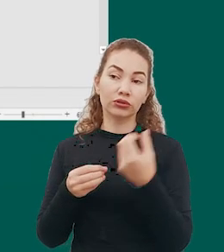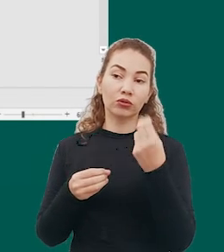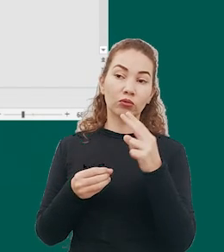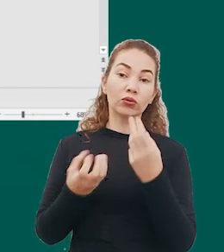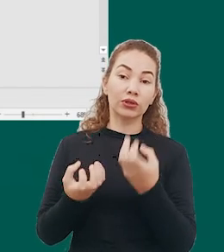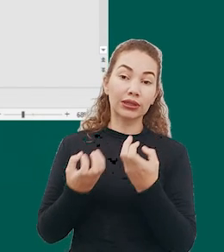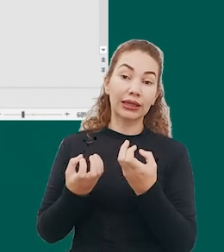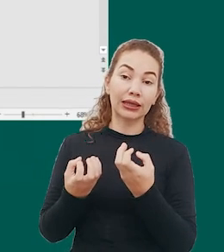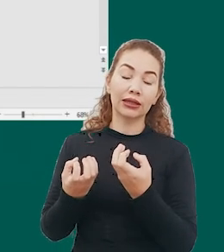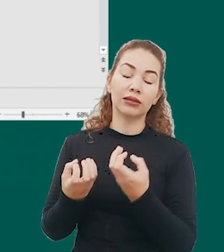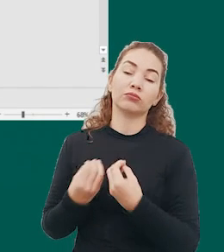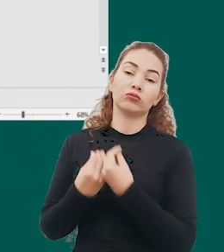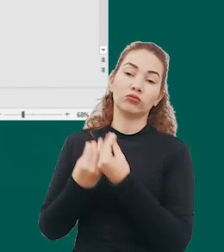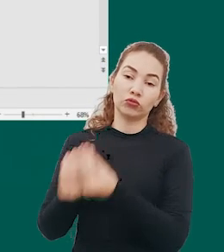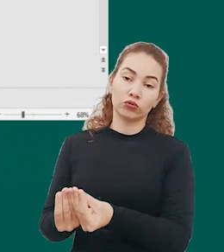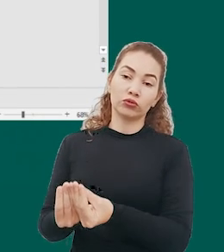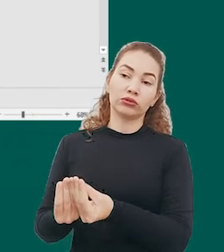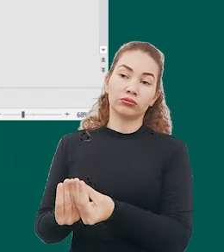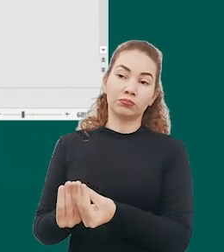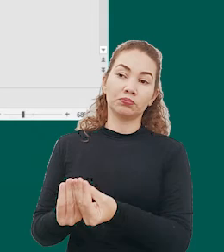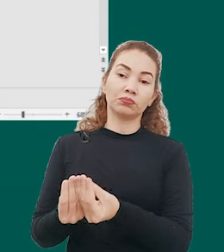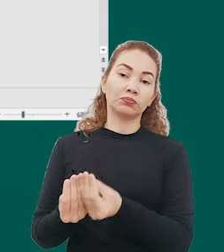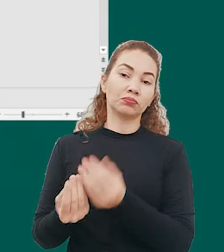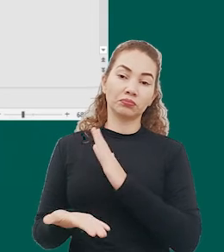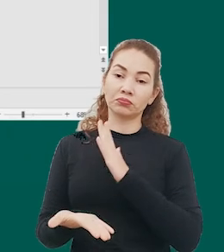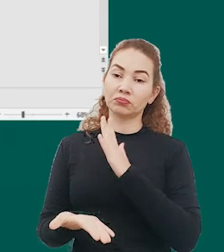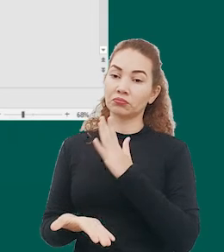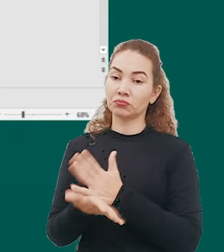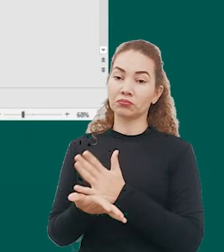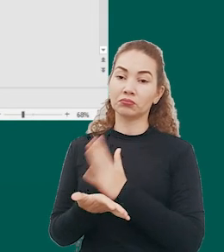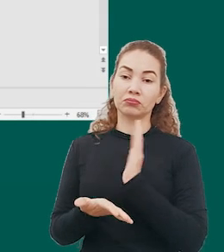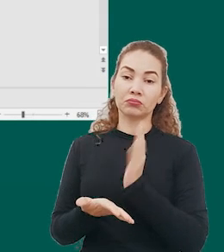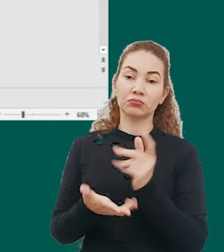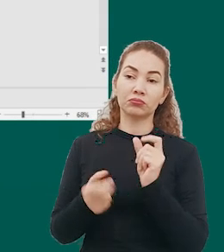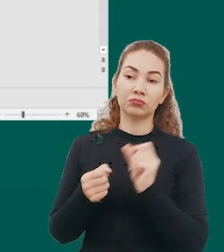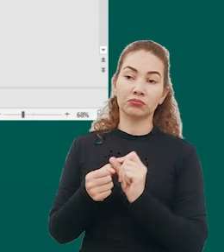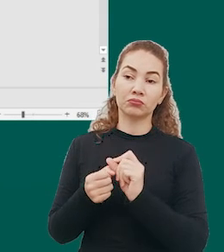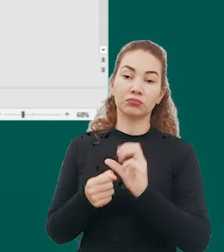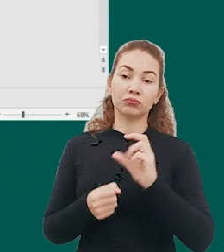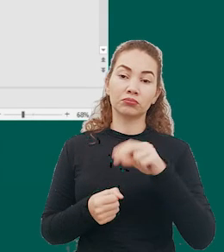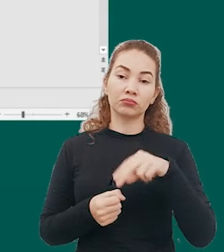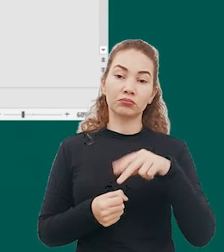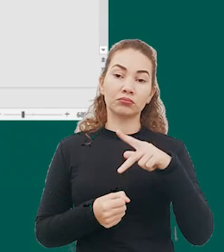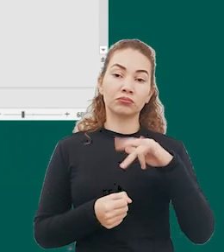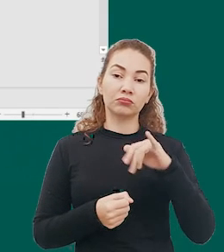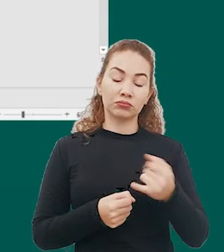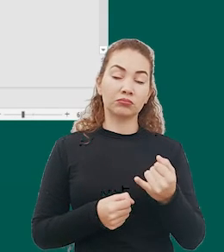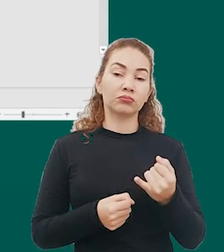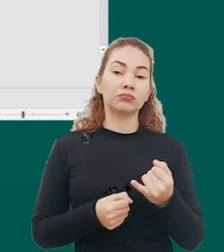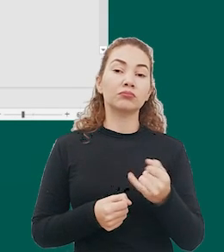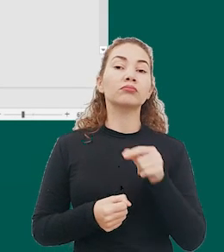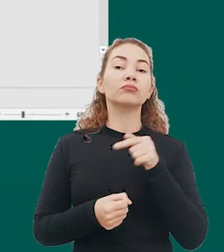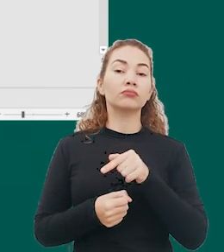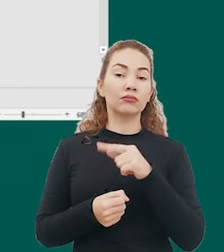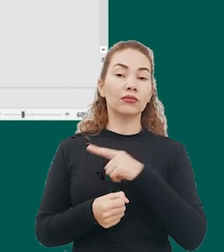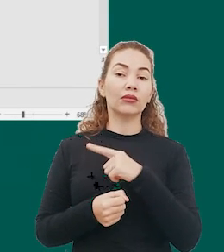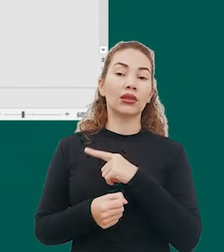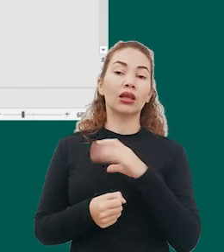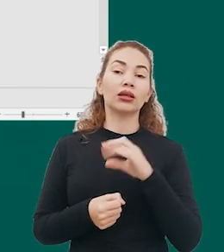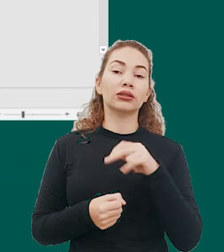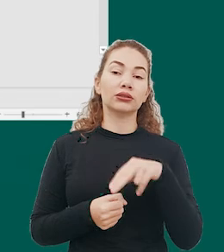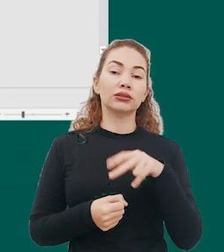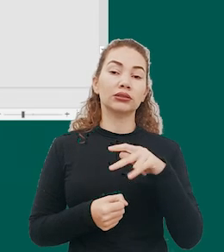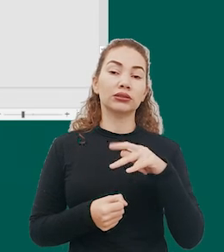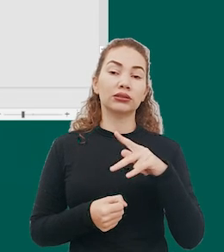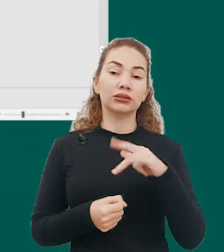gente quer doar, e daí ele, automaticamente ele já traz o CNPJ, certo? E